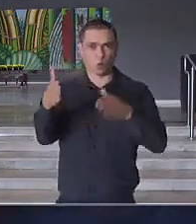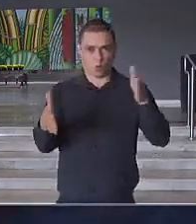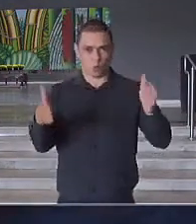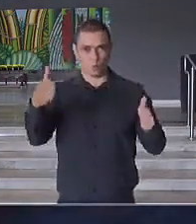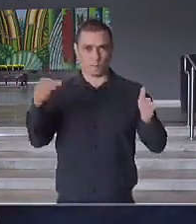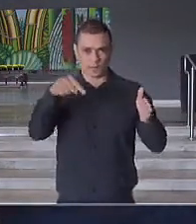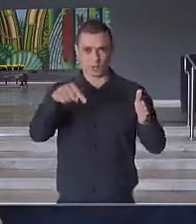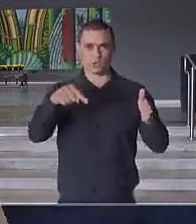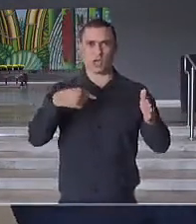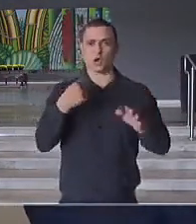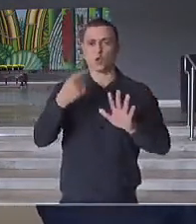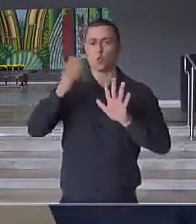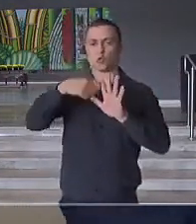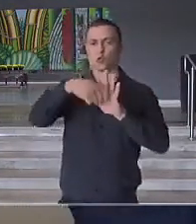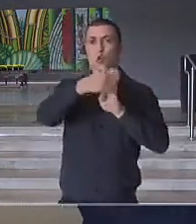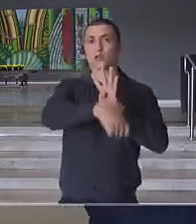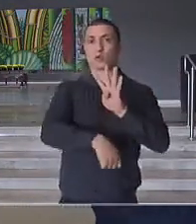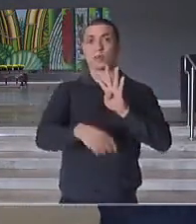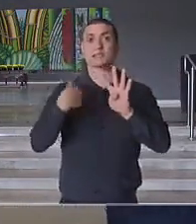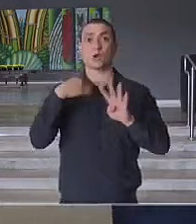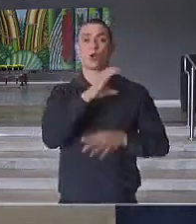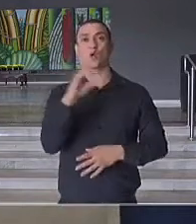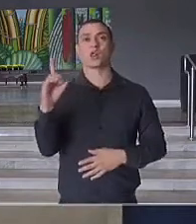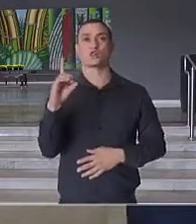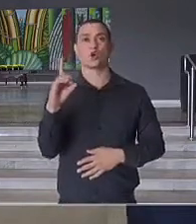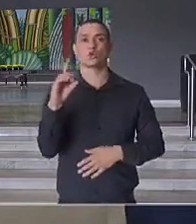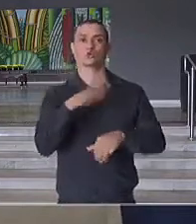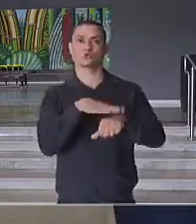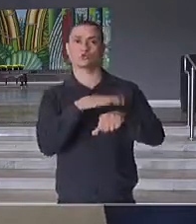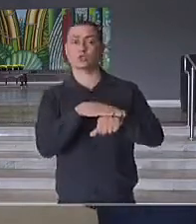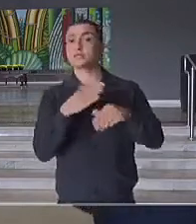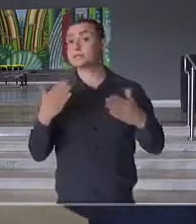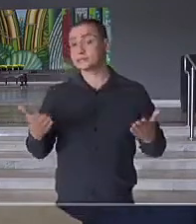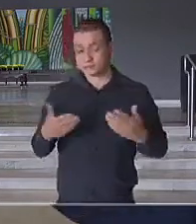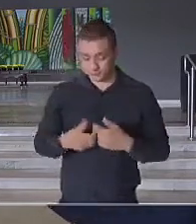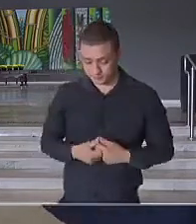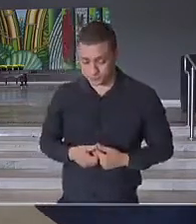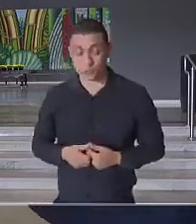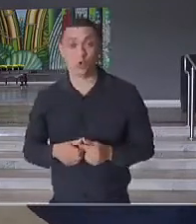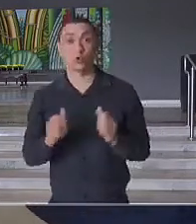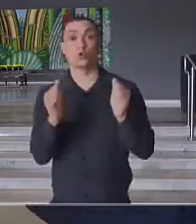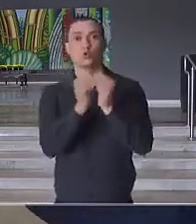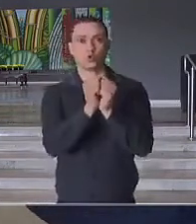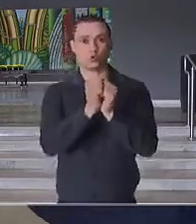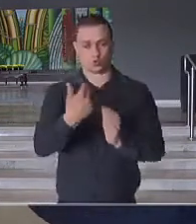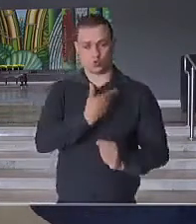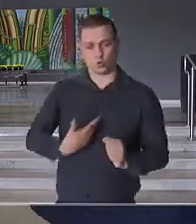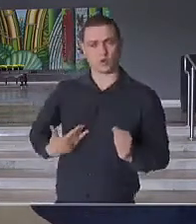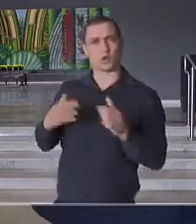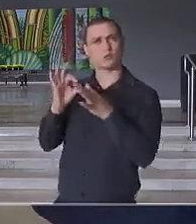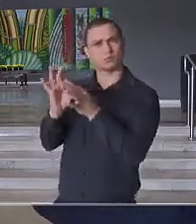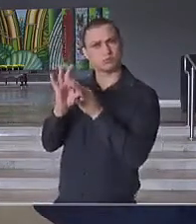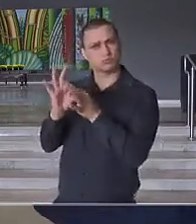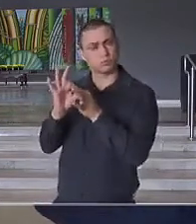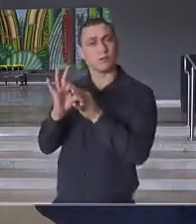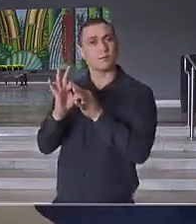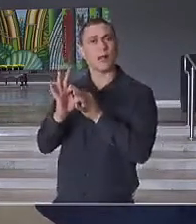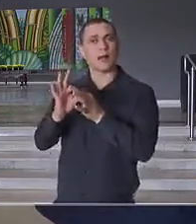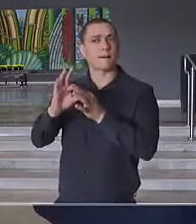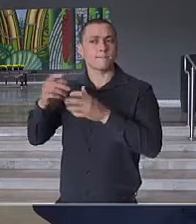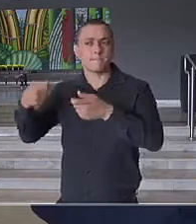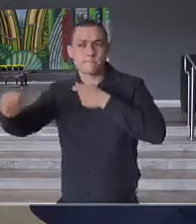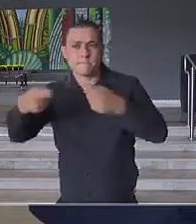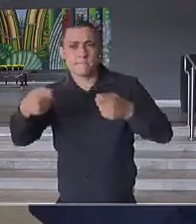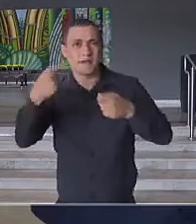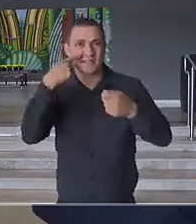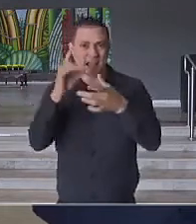de mais de 4 meses na coordenação, junto com o governo, monitorando para que a flexibilização